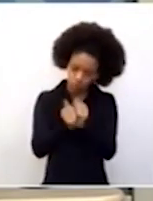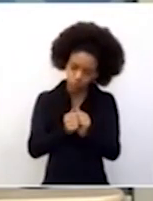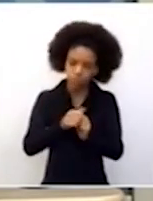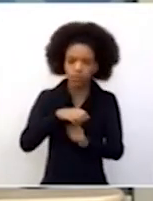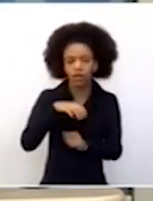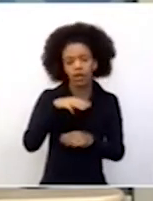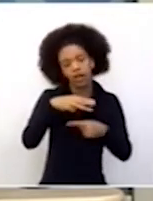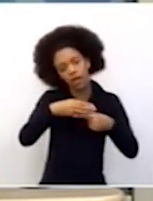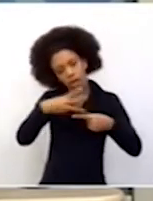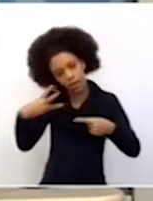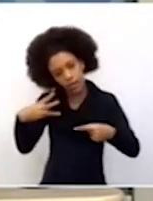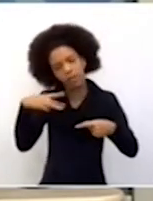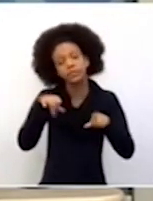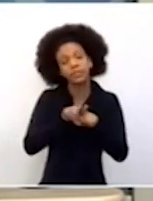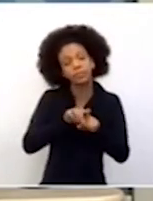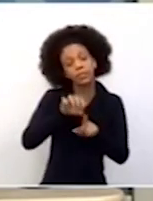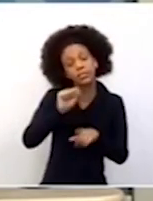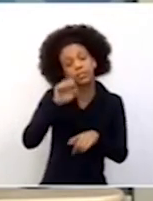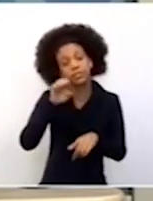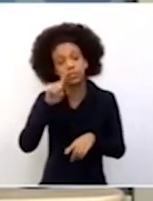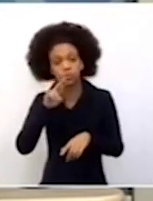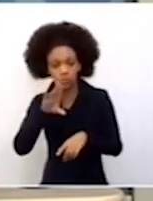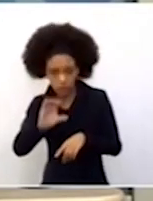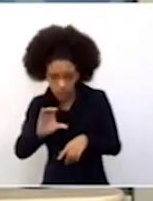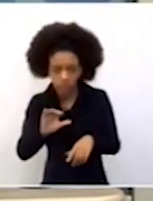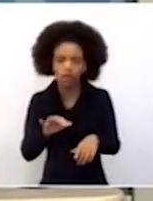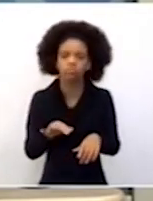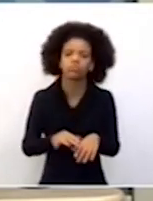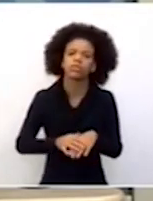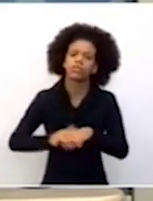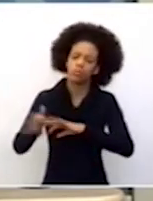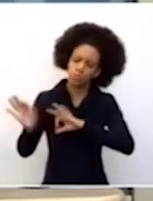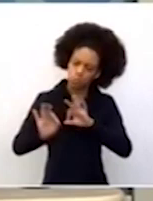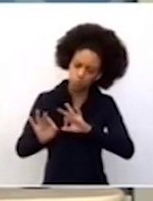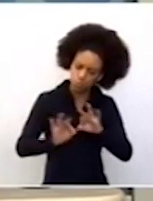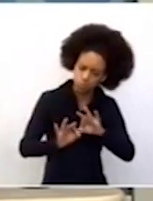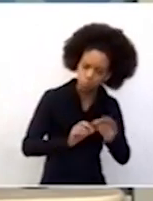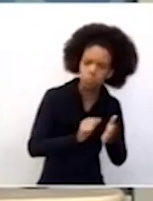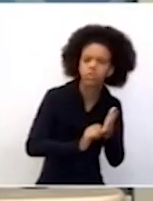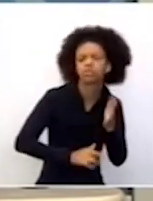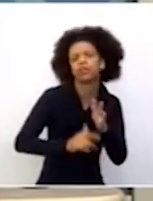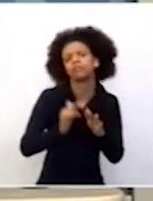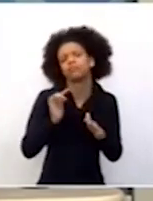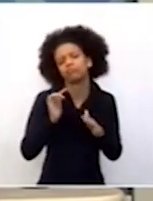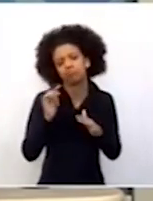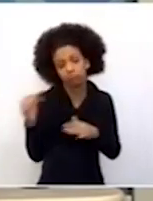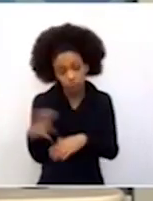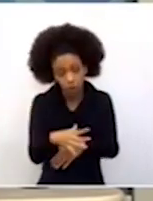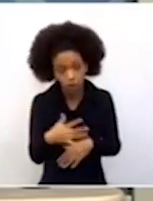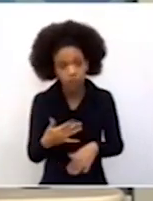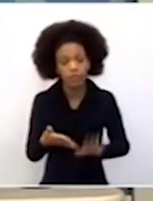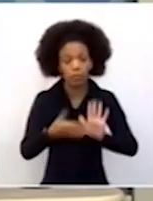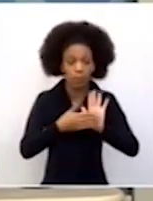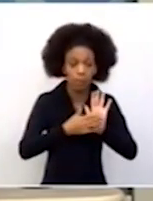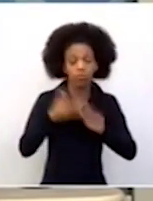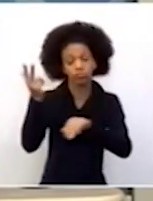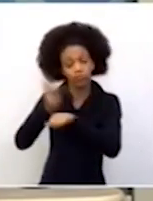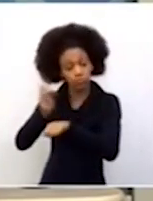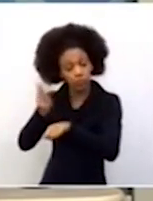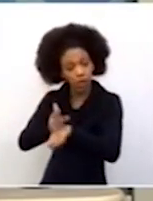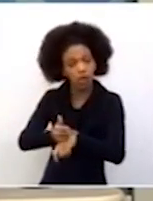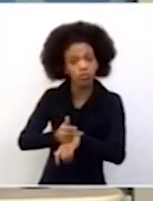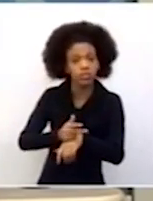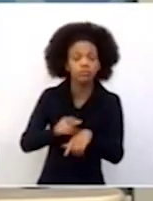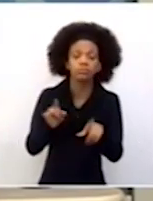IFAP e a SEDUC, está elaborando, sempre disponibilizando materiais que, assim, os professores, videoaula, propostas, ações e também não